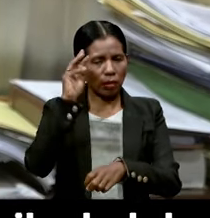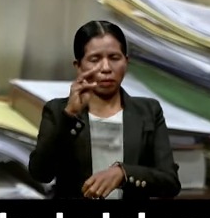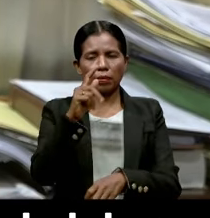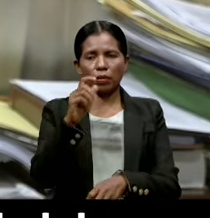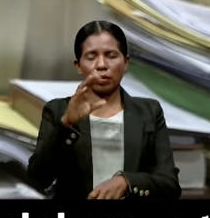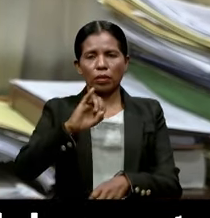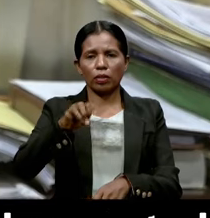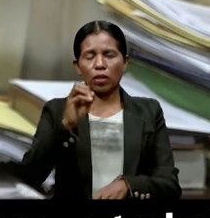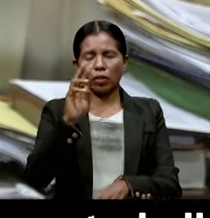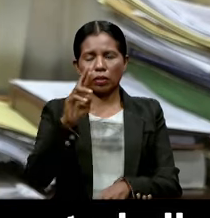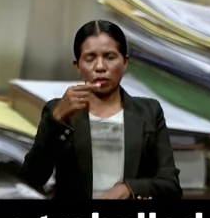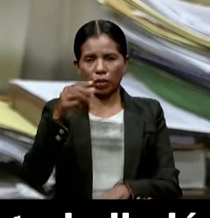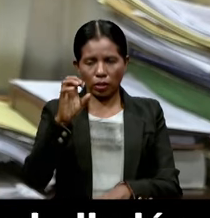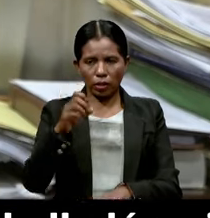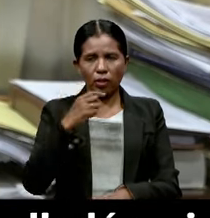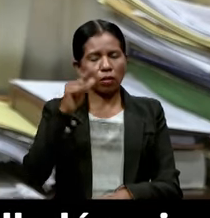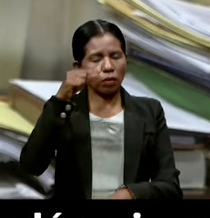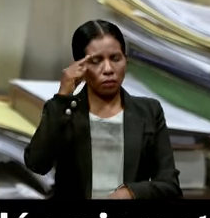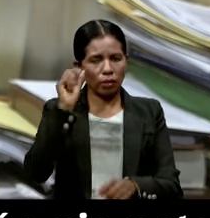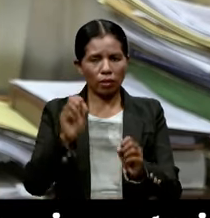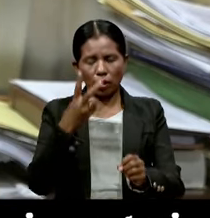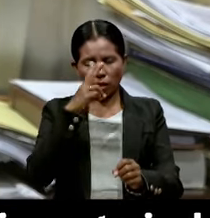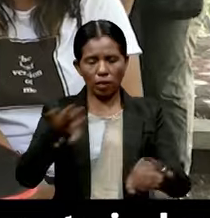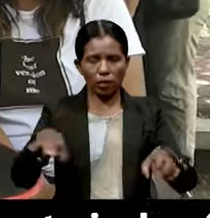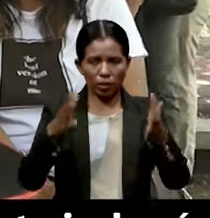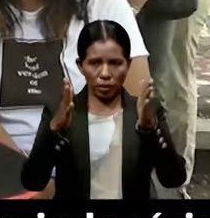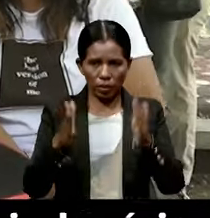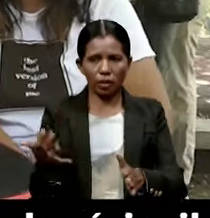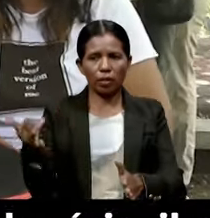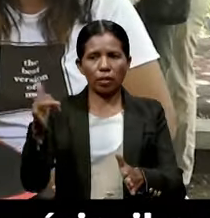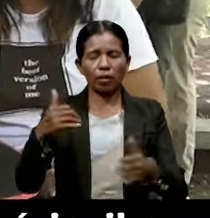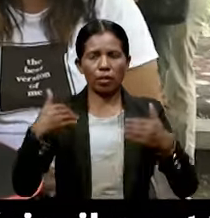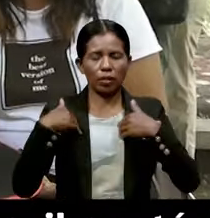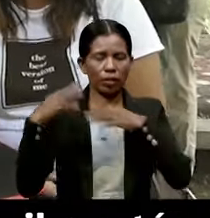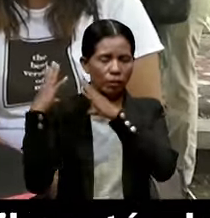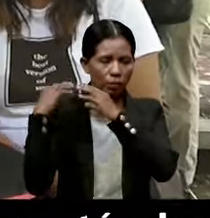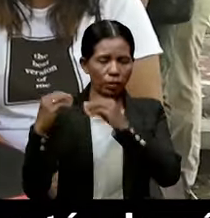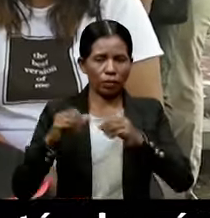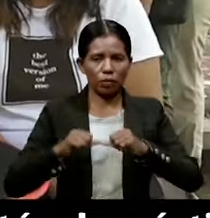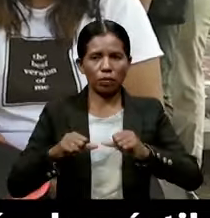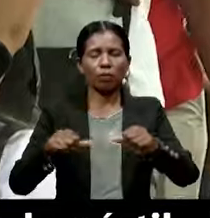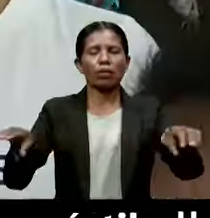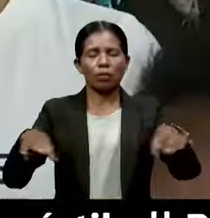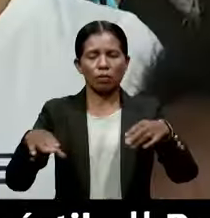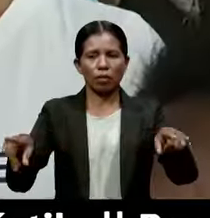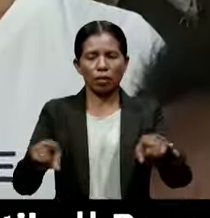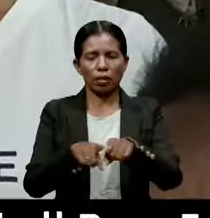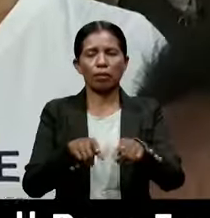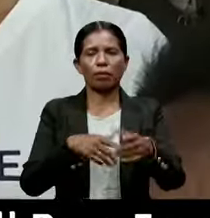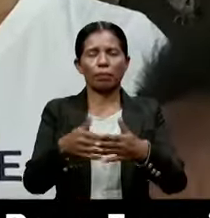ambiente, Jorge Martins Ateten, governo mosse hare funcionário SIRA nebe e a experiência ona, onde continua serviço, hanesan